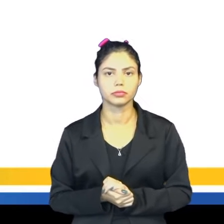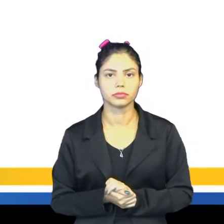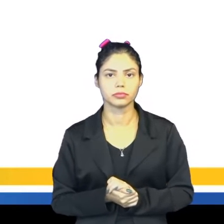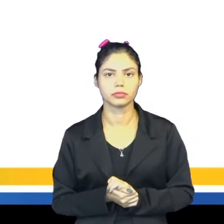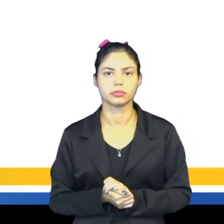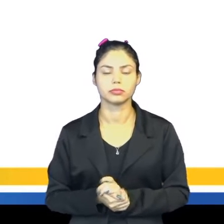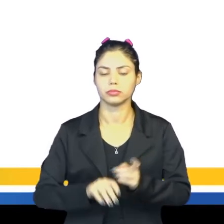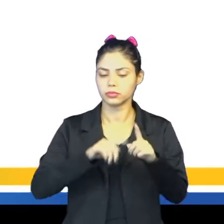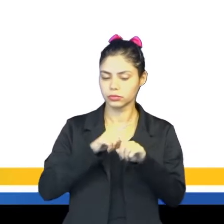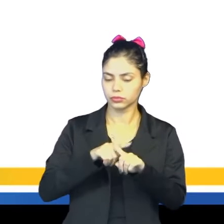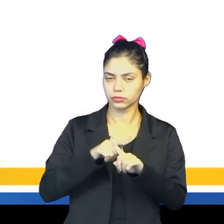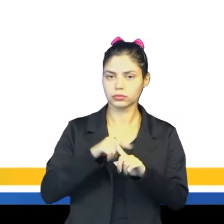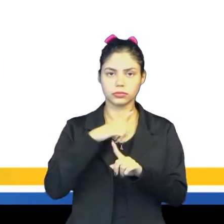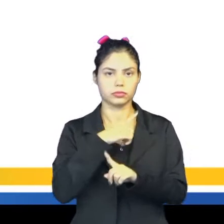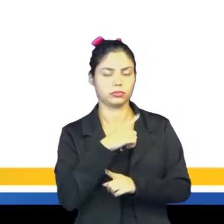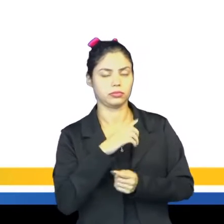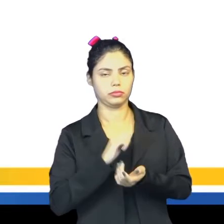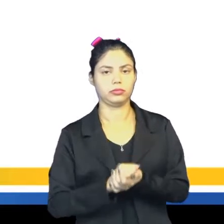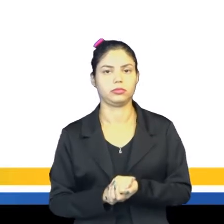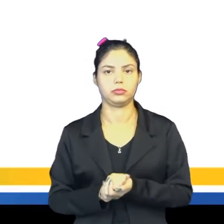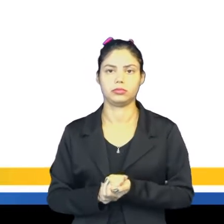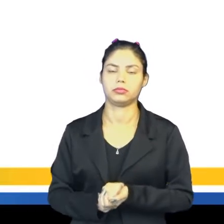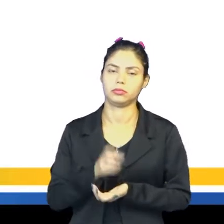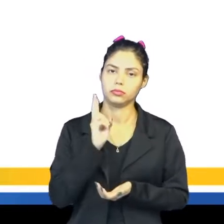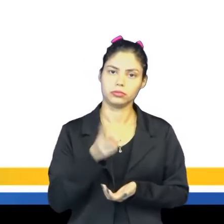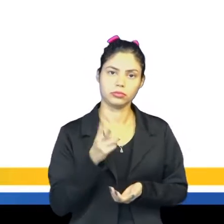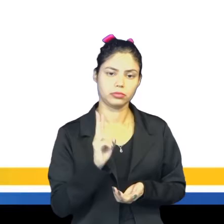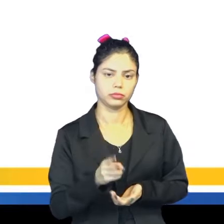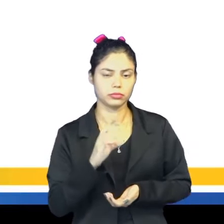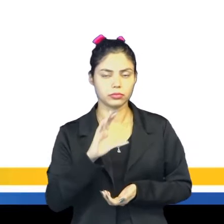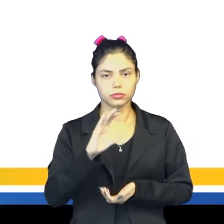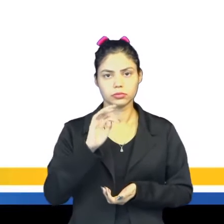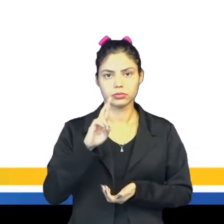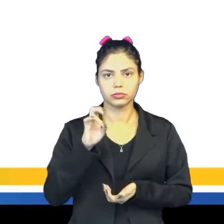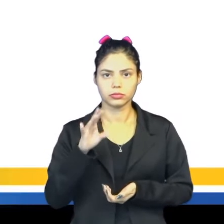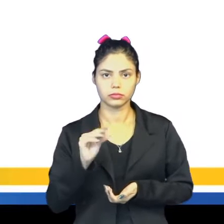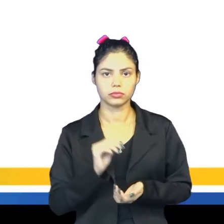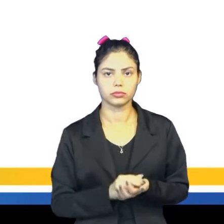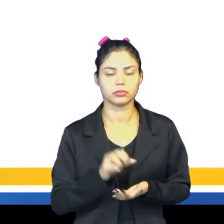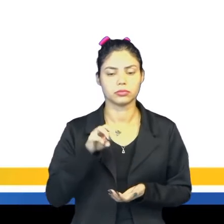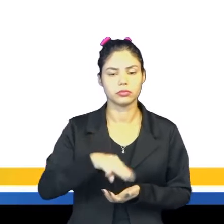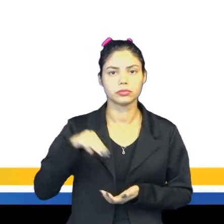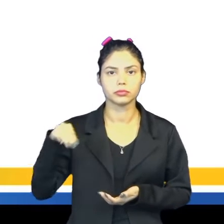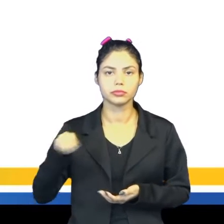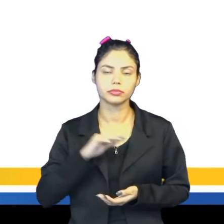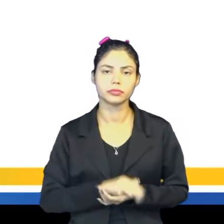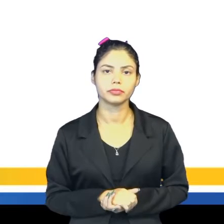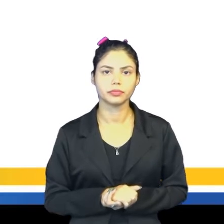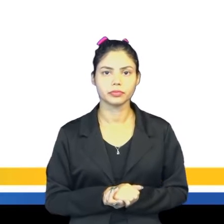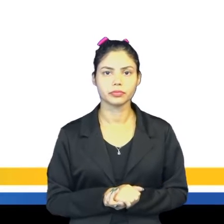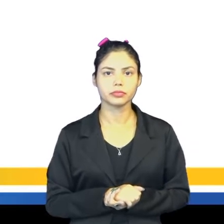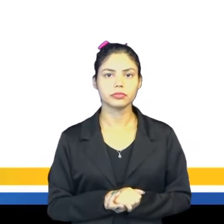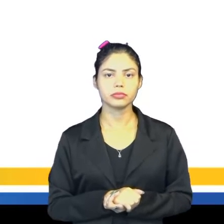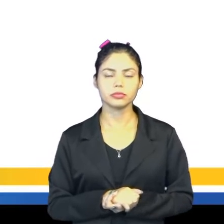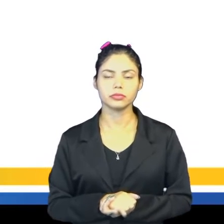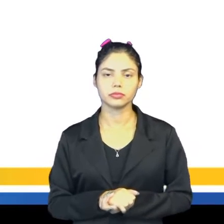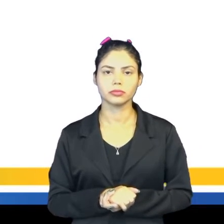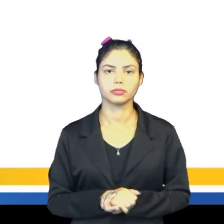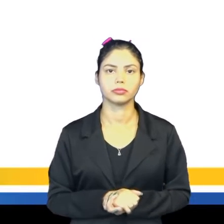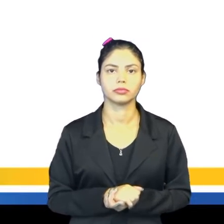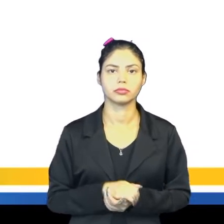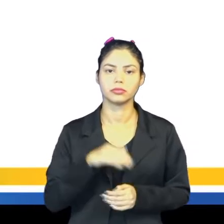seus múltiplos, e o decilitro, centilitro e o mililitro, que são